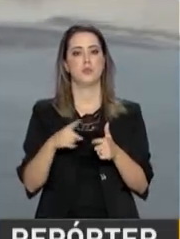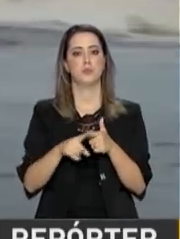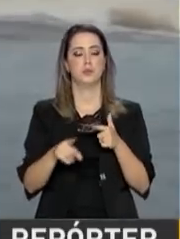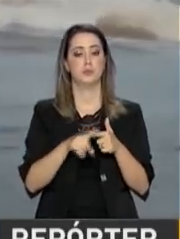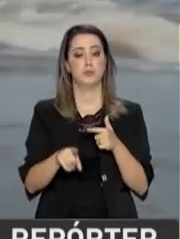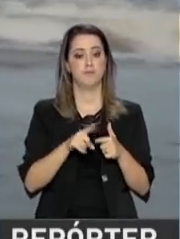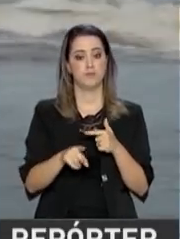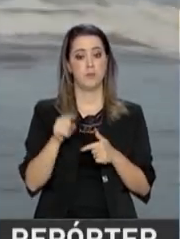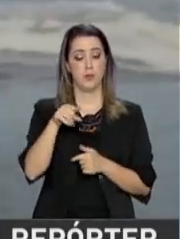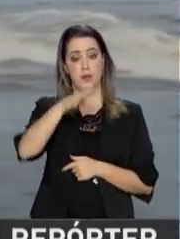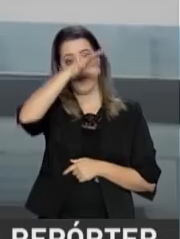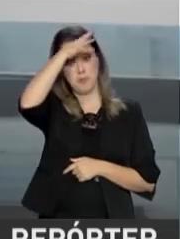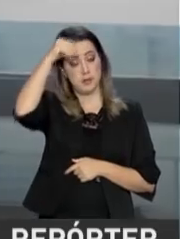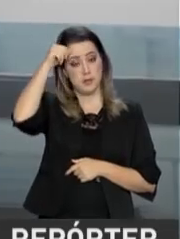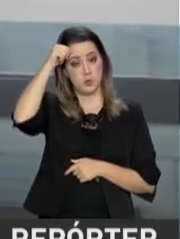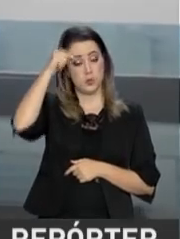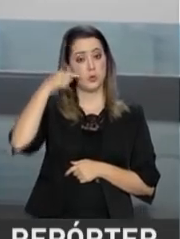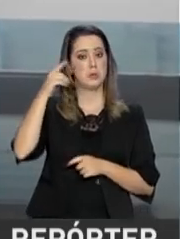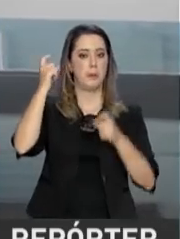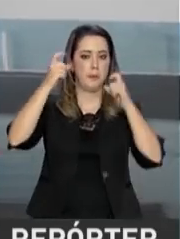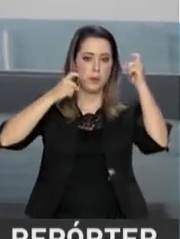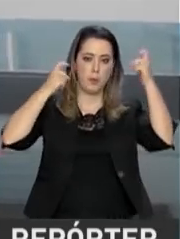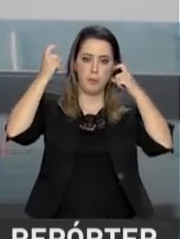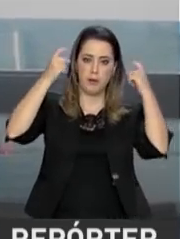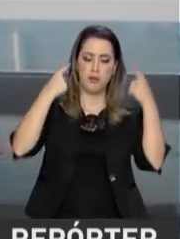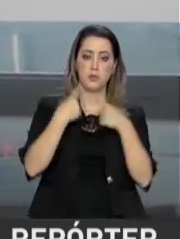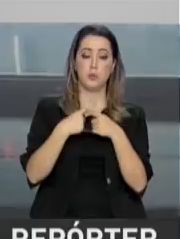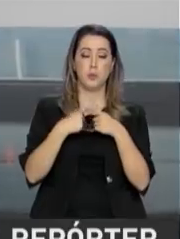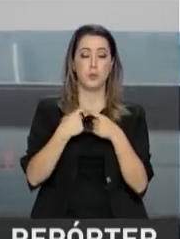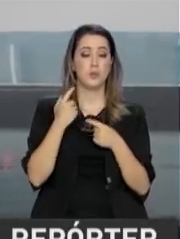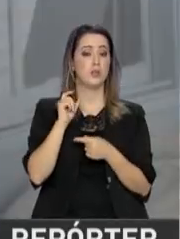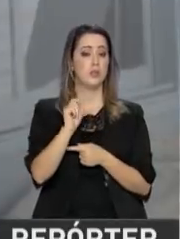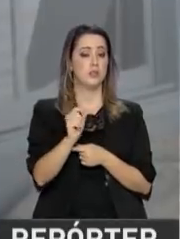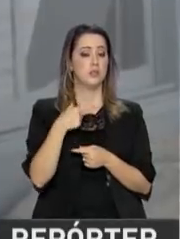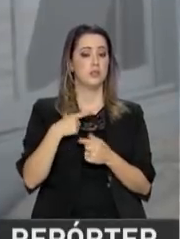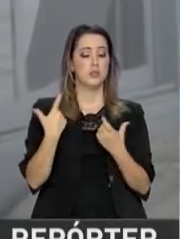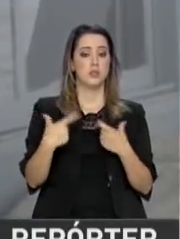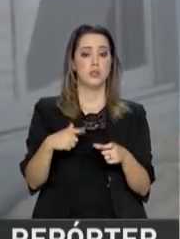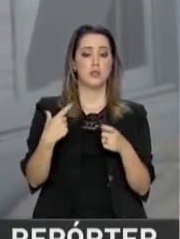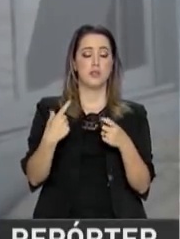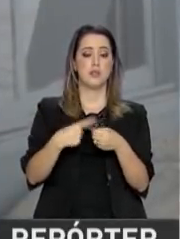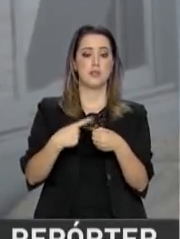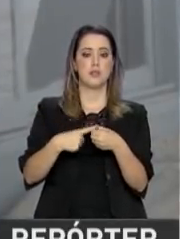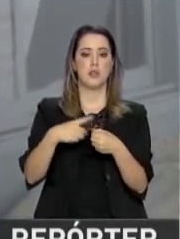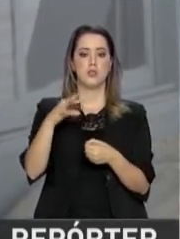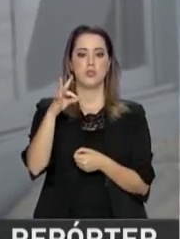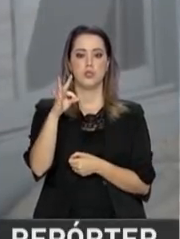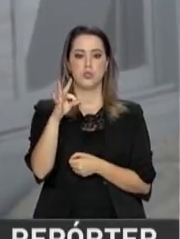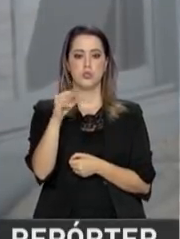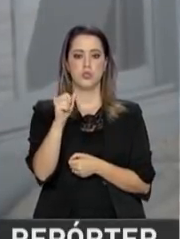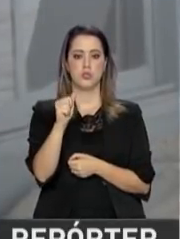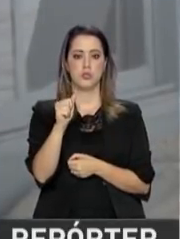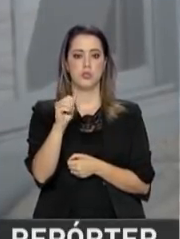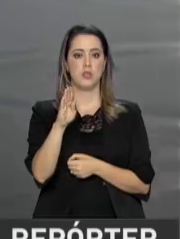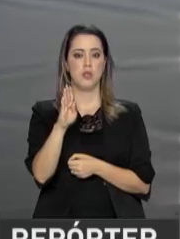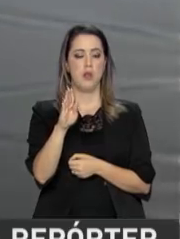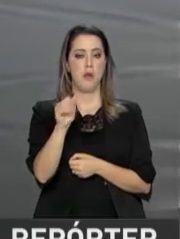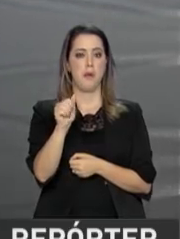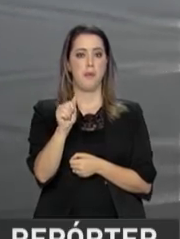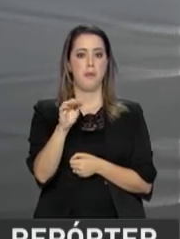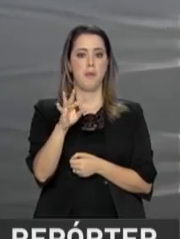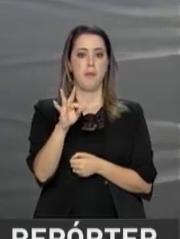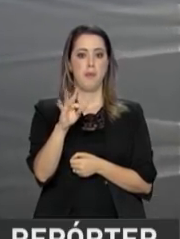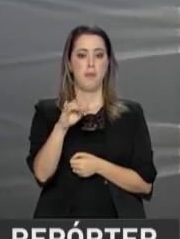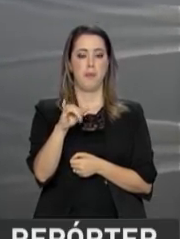a amazônia tem causado preocupação principalmente em tabatinga cidade que faz fronteira com a colômbia e